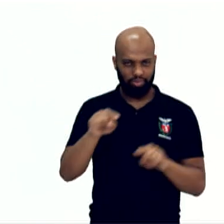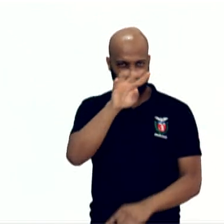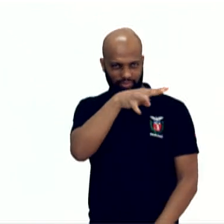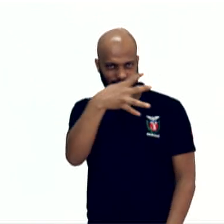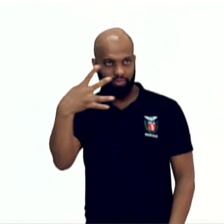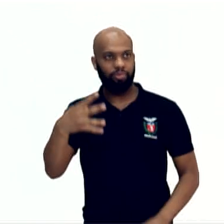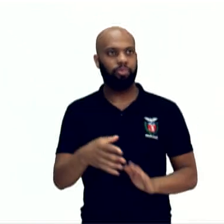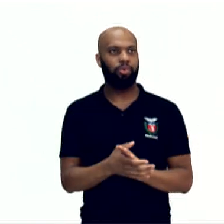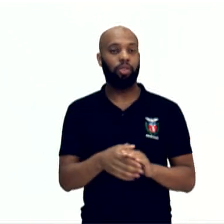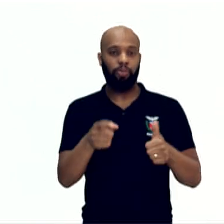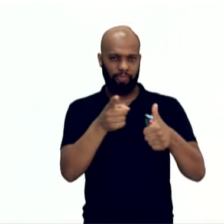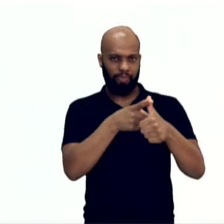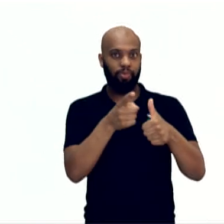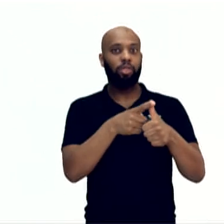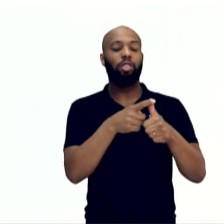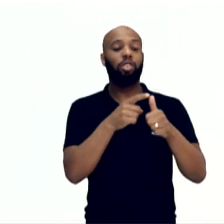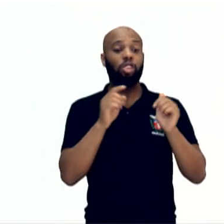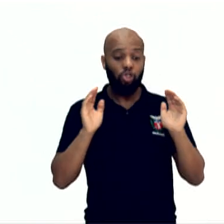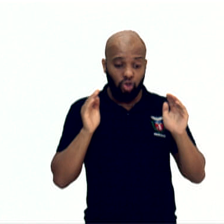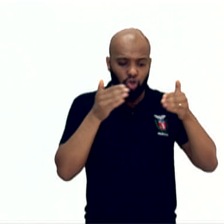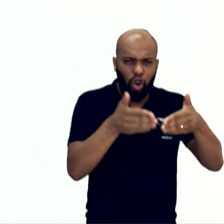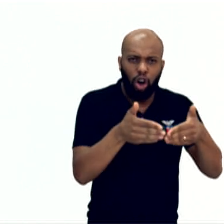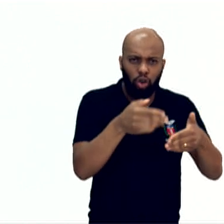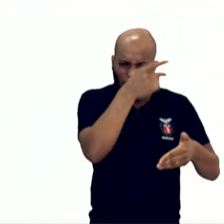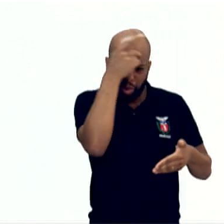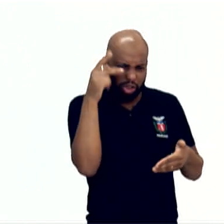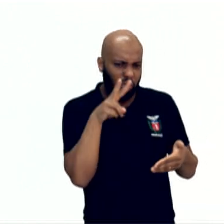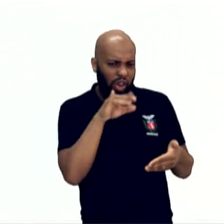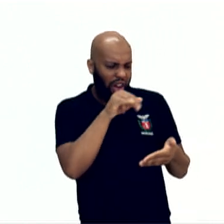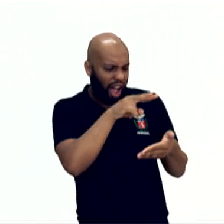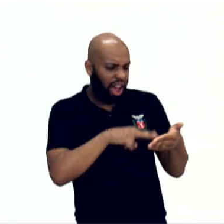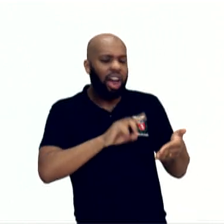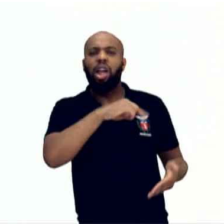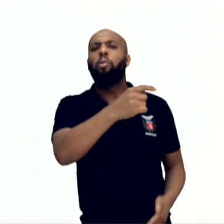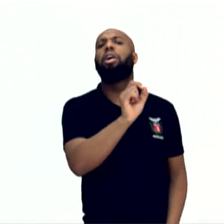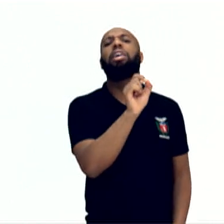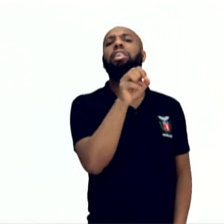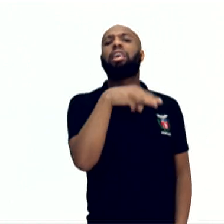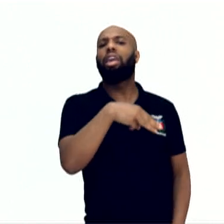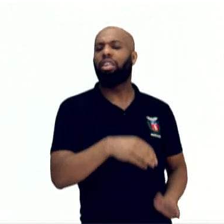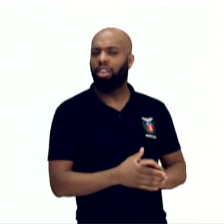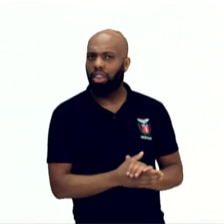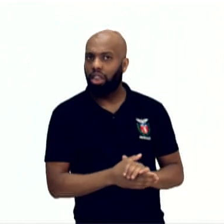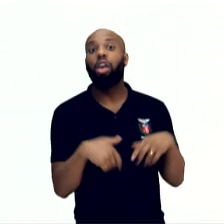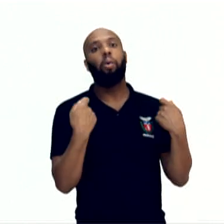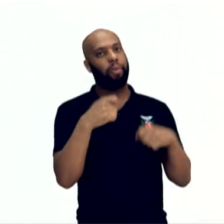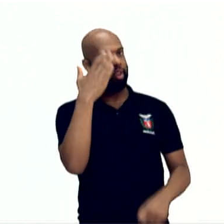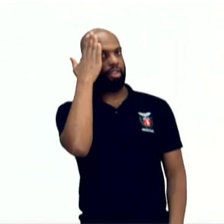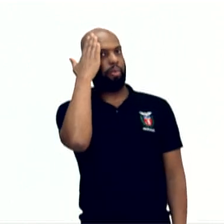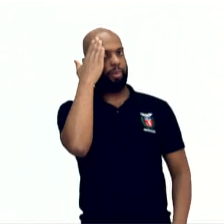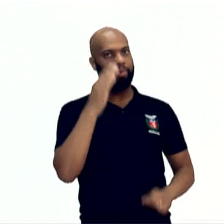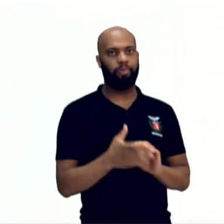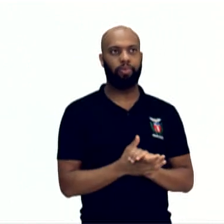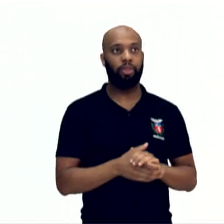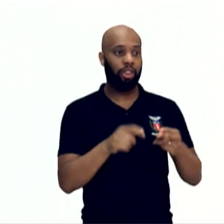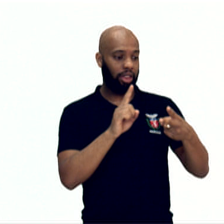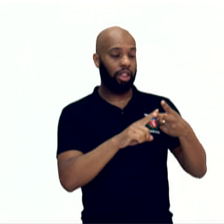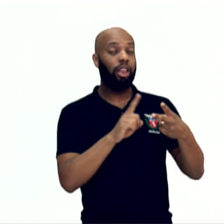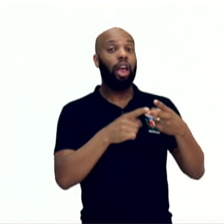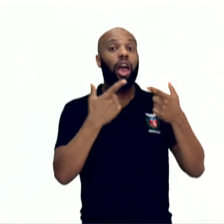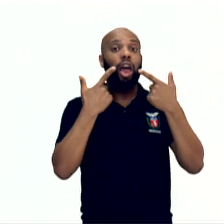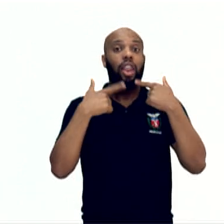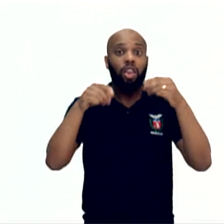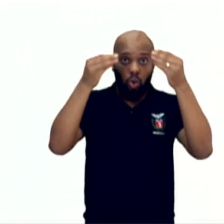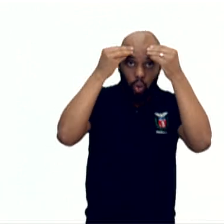Primeiro, qual o público-alvo? Para quem vocês vão escrever esse texto? Eu preciso saber para quem que eu vou escrever. E que linguagem que eu